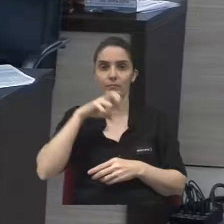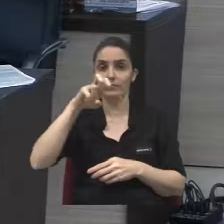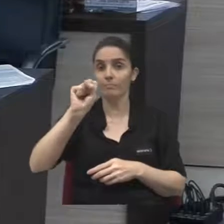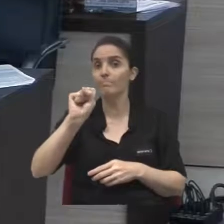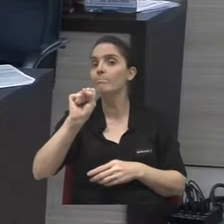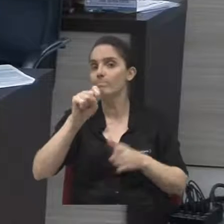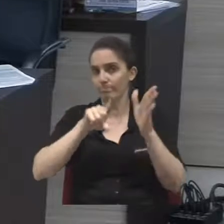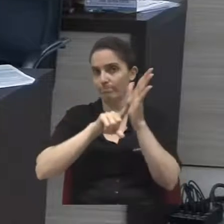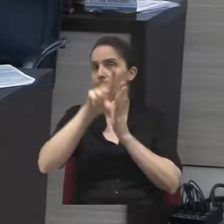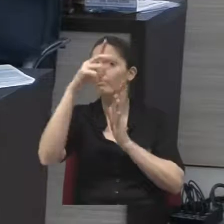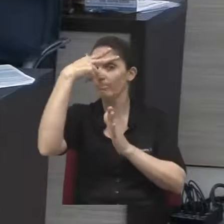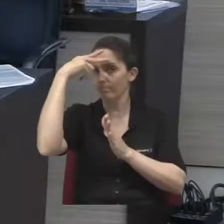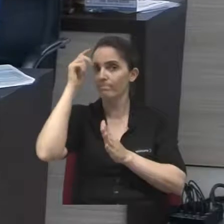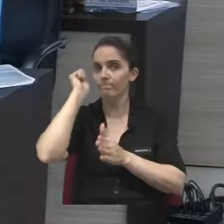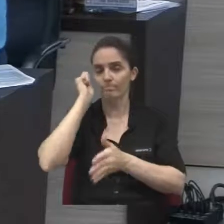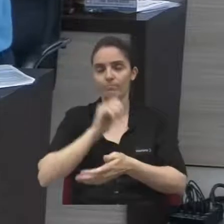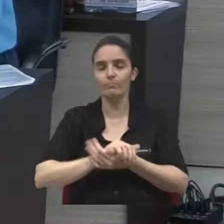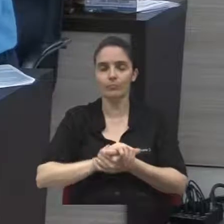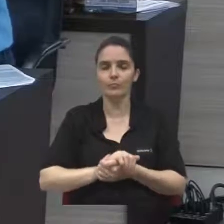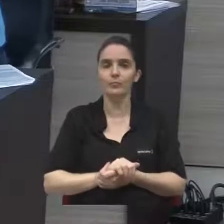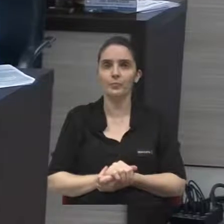serem lidos, senhor presidente.